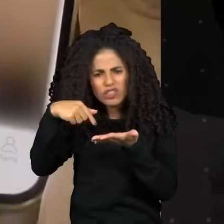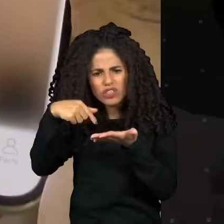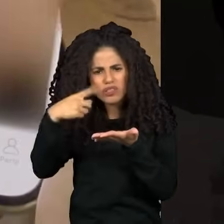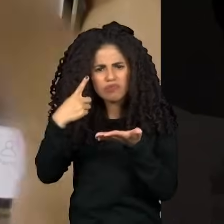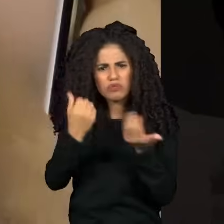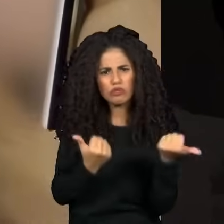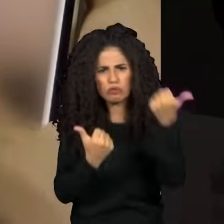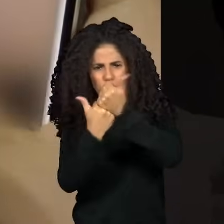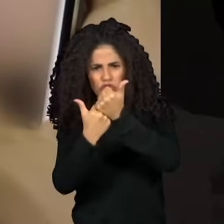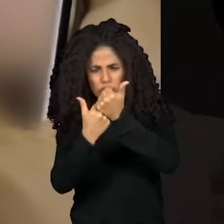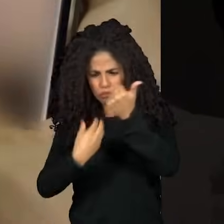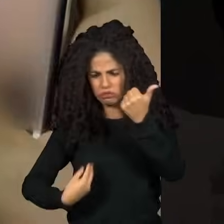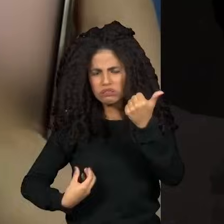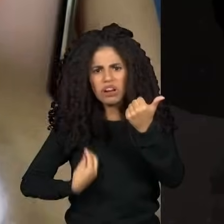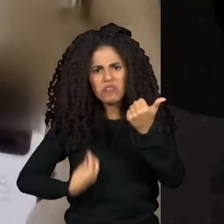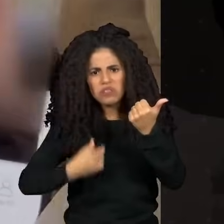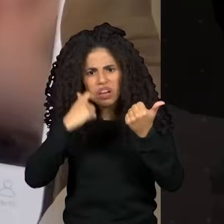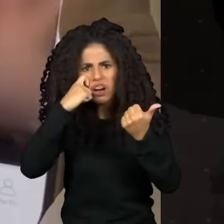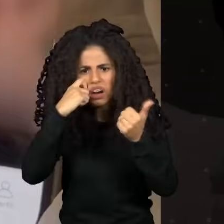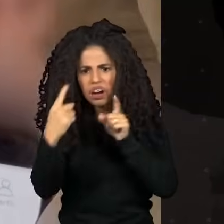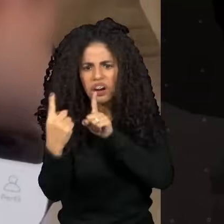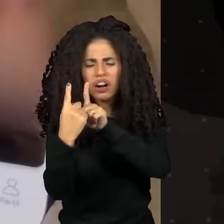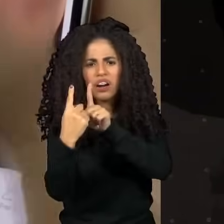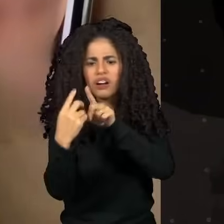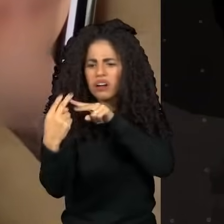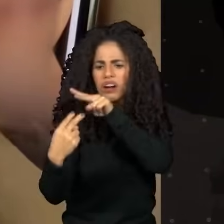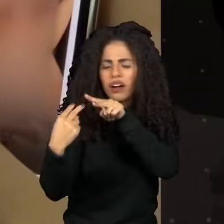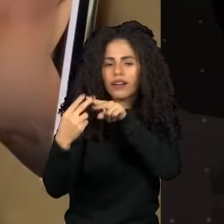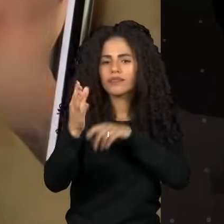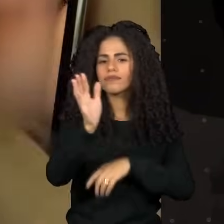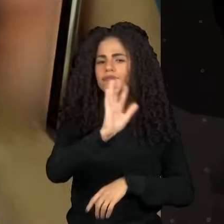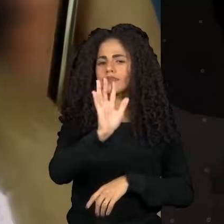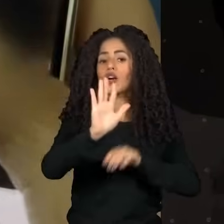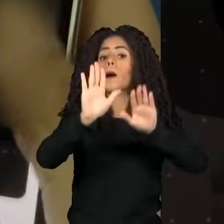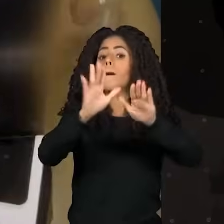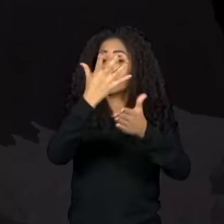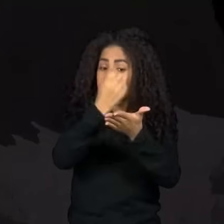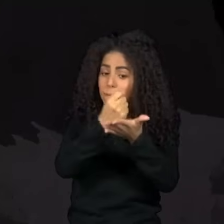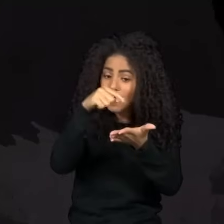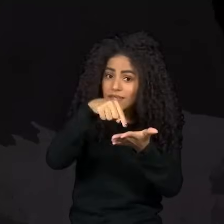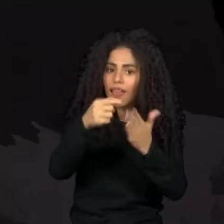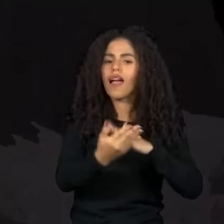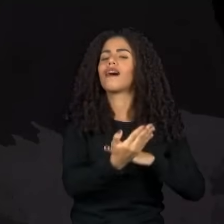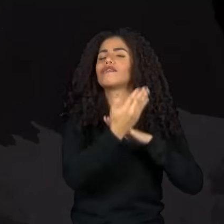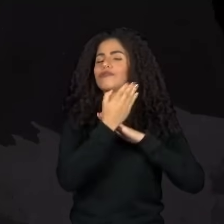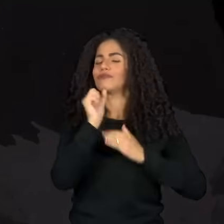ao vivo, né? O cara a cara. Mas ele é um gigantesco aliado.